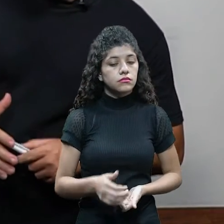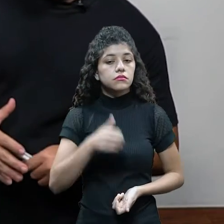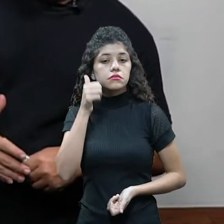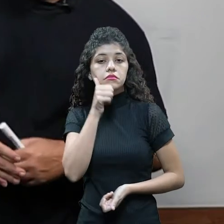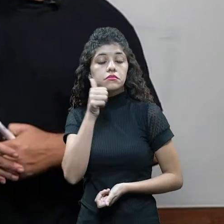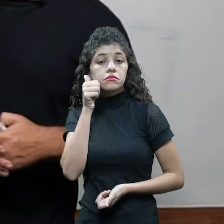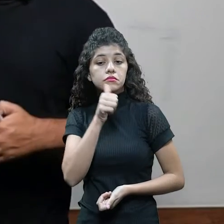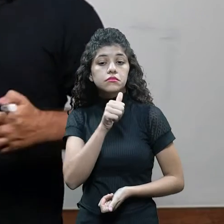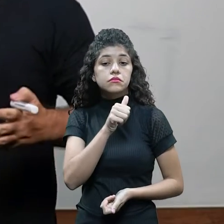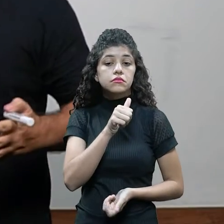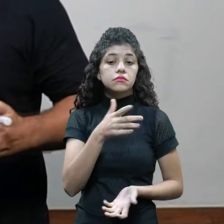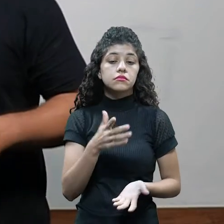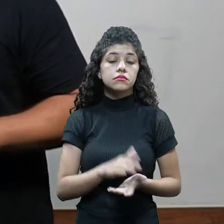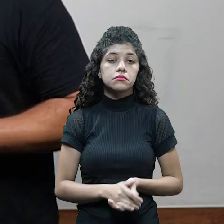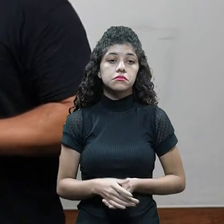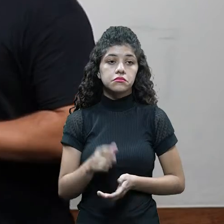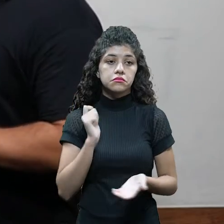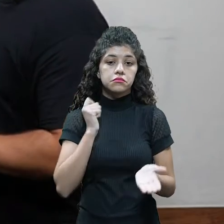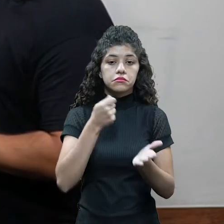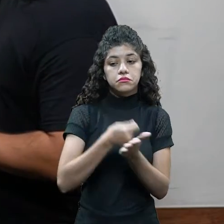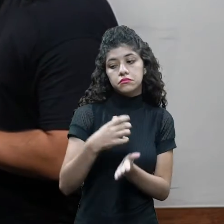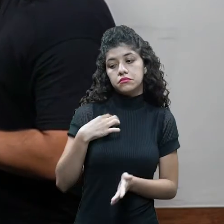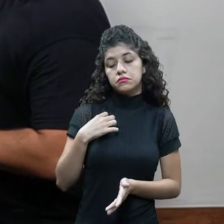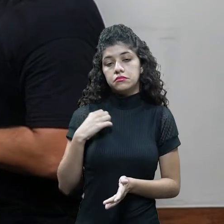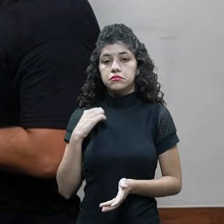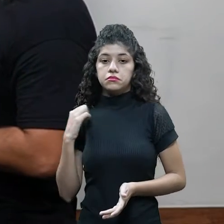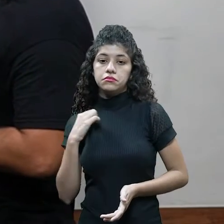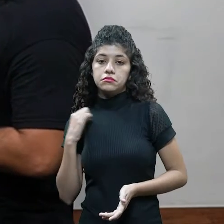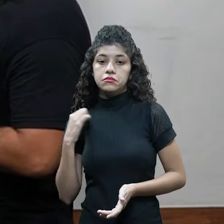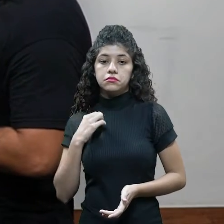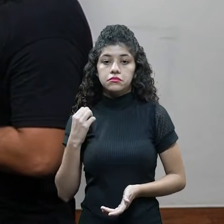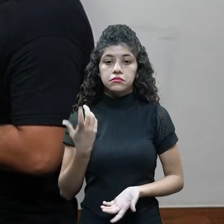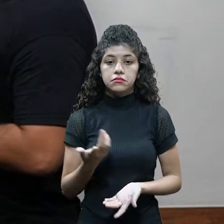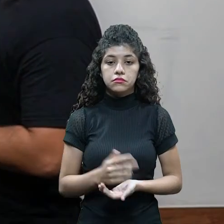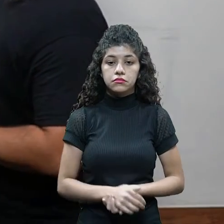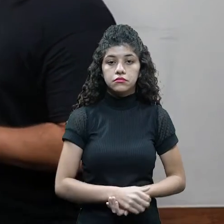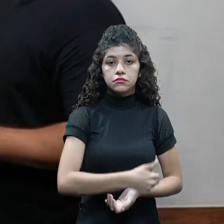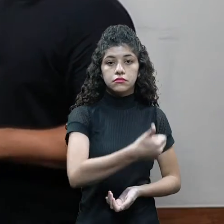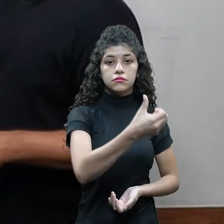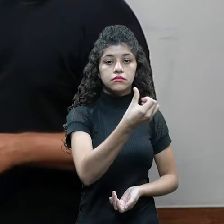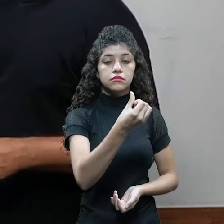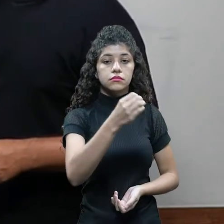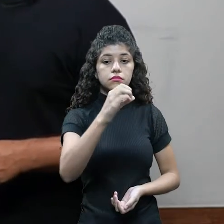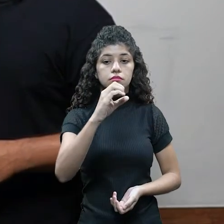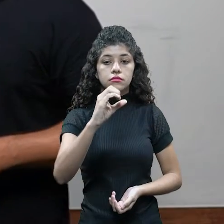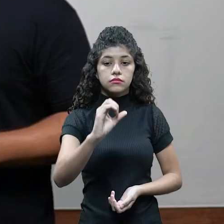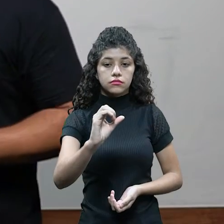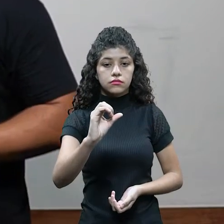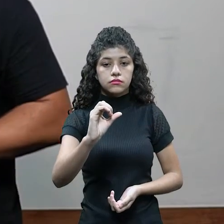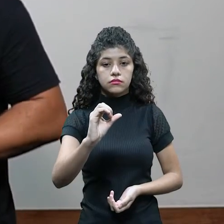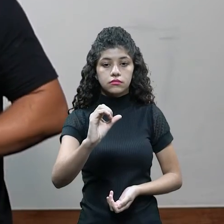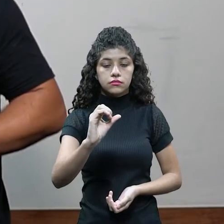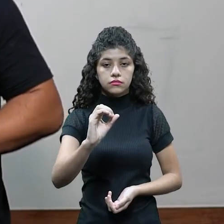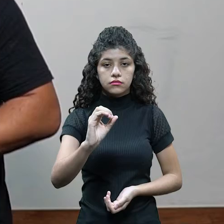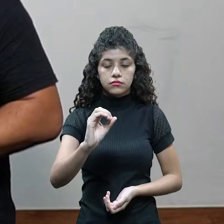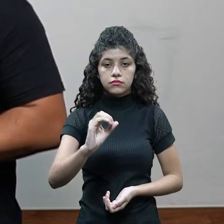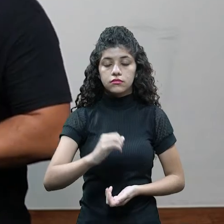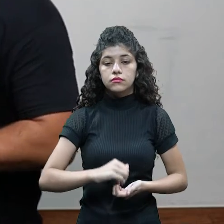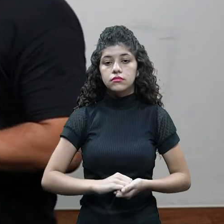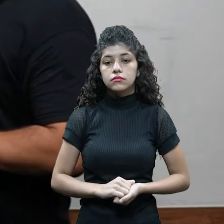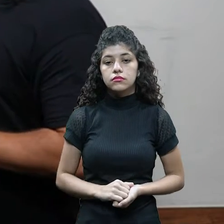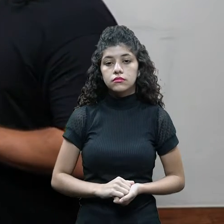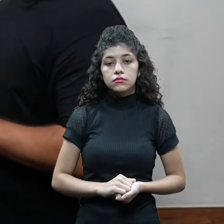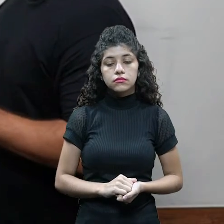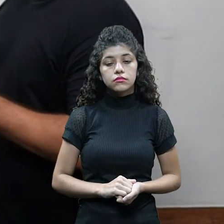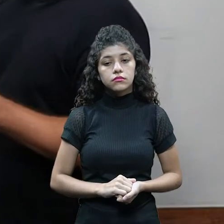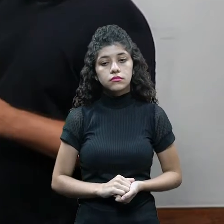mulher vai comprar um vestido. E esse vestido, ele custa à vista, sem desconto, R$150. E aí